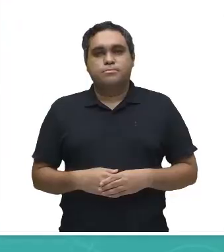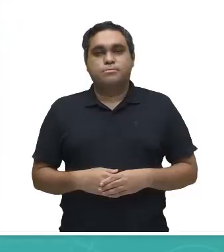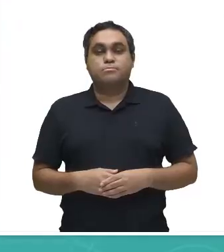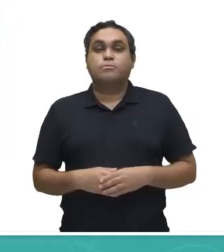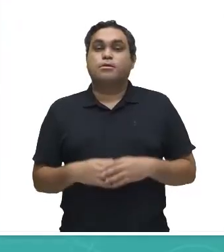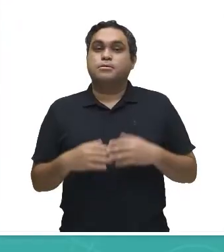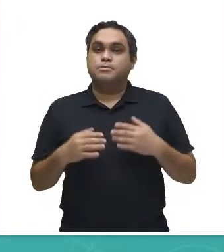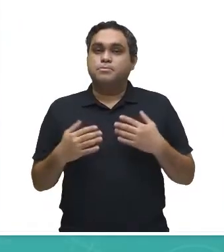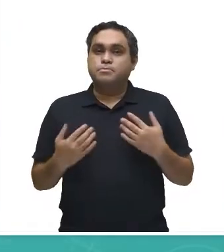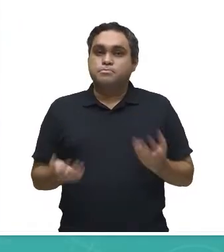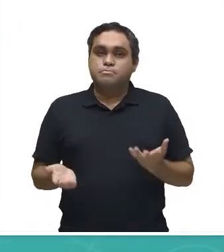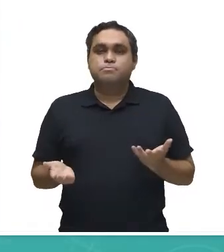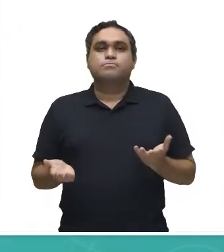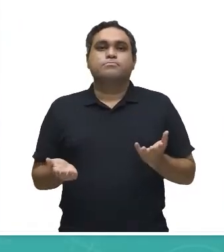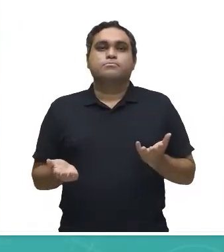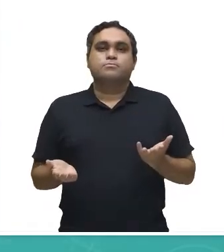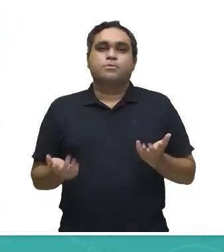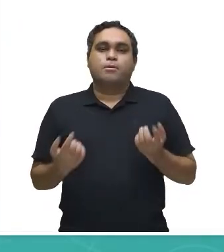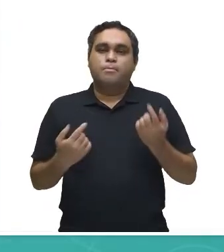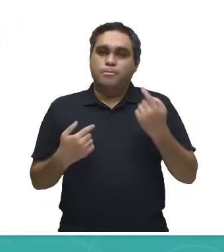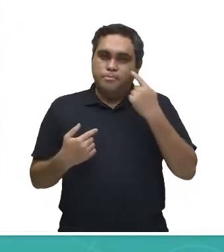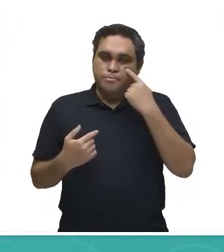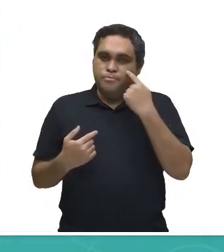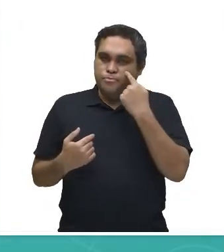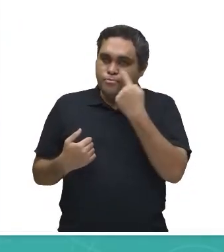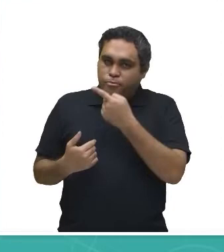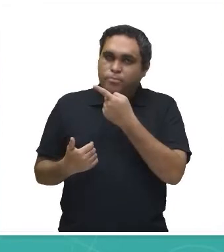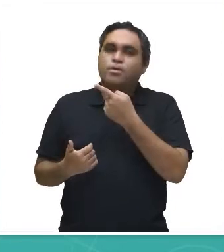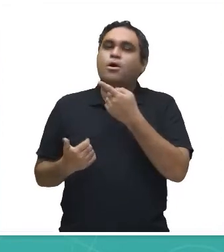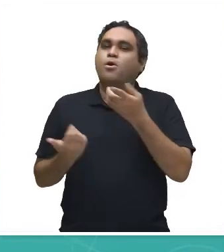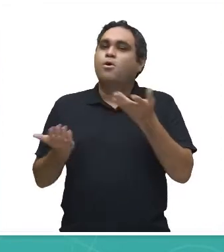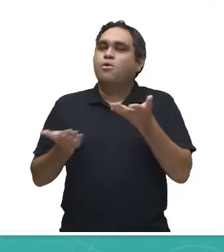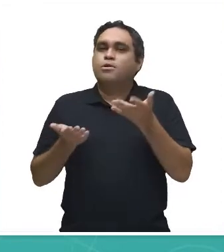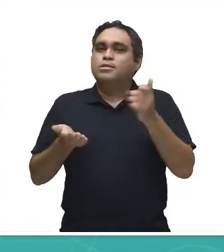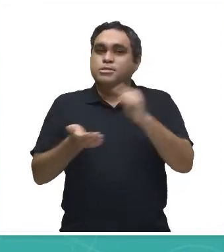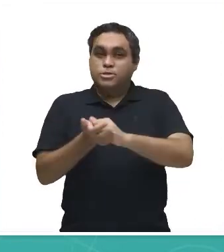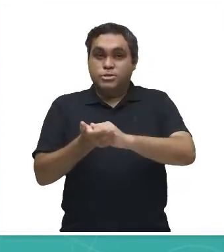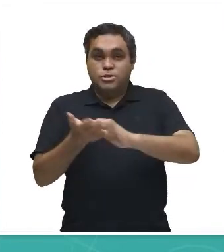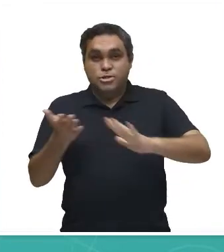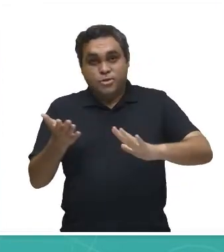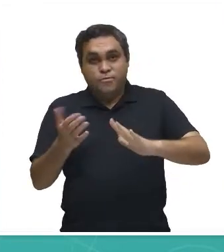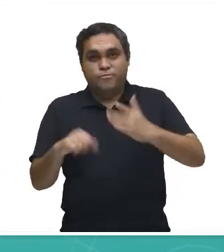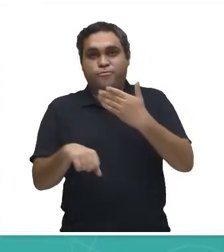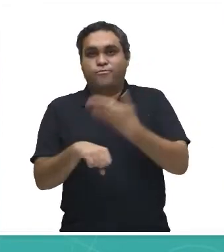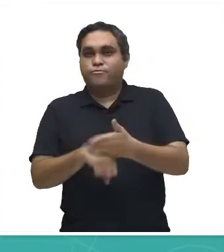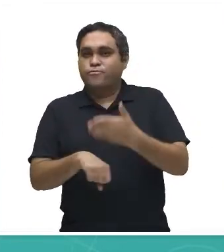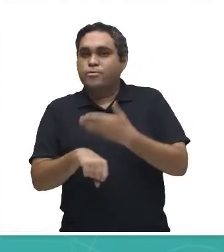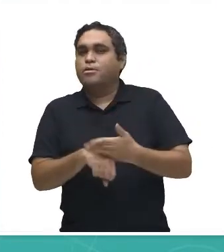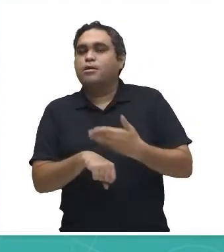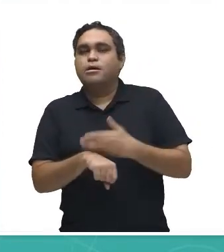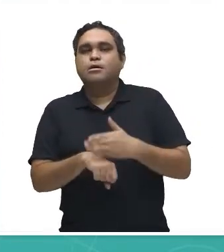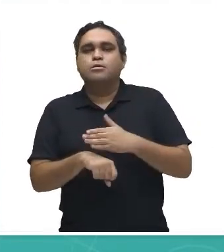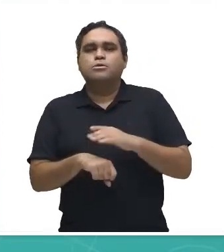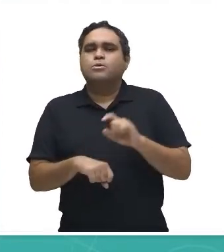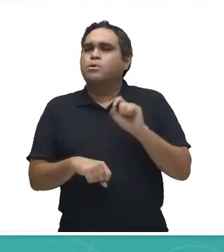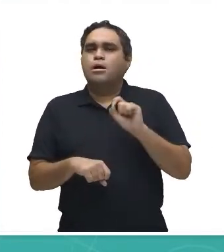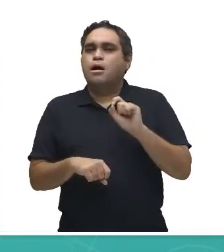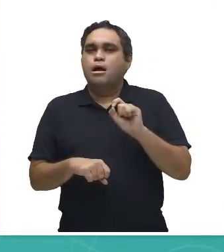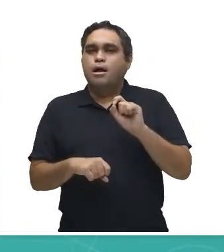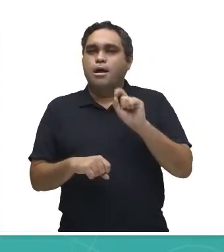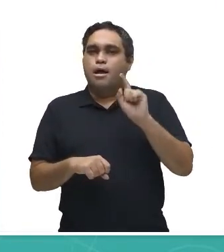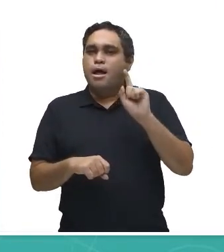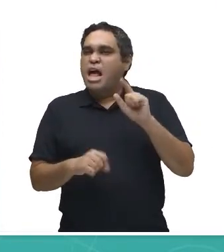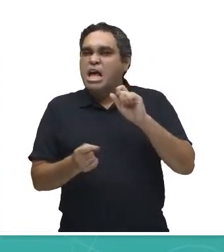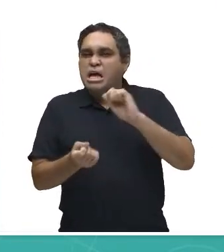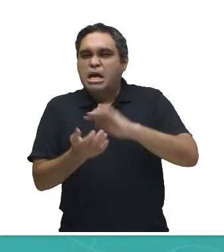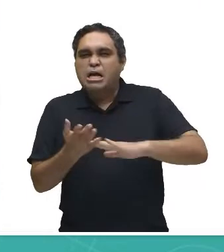Então, meus queridos, como vocês podem ver, hoje nós temos as nossas atividades interativas, que na verdade é uma forma de fixação e uma